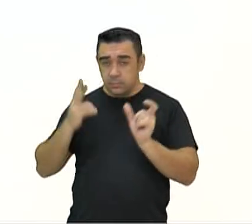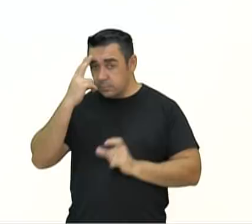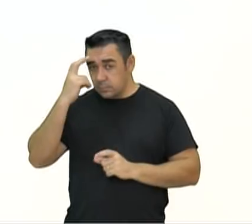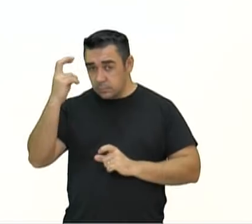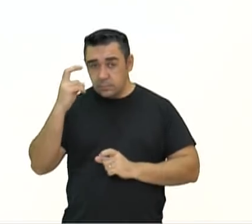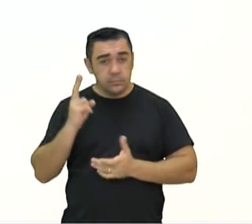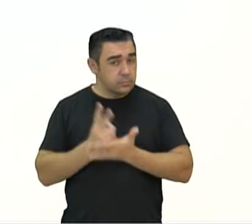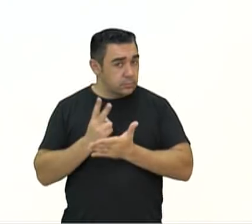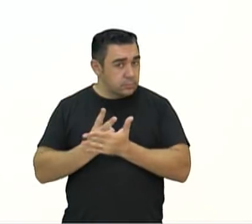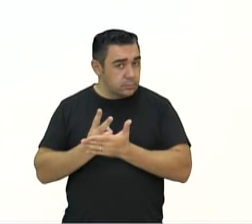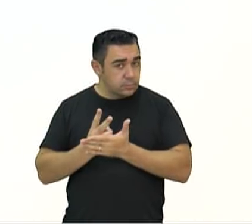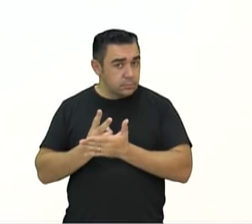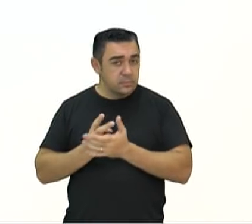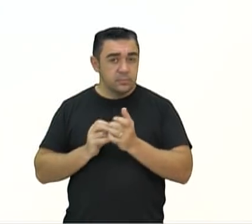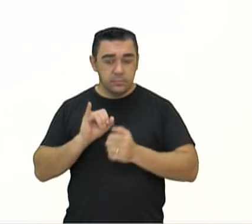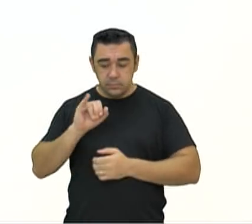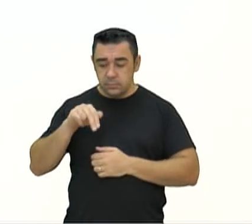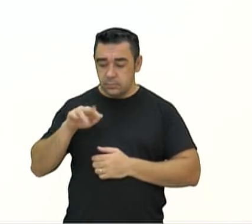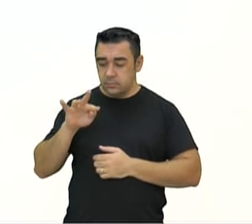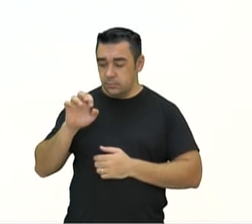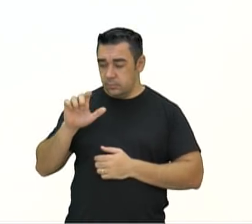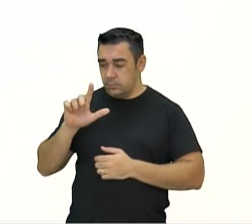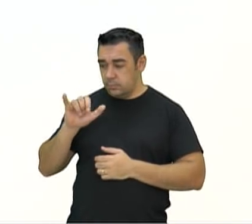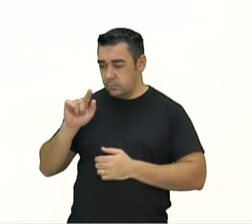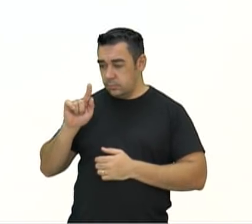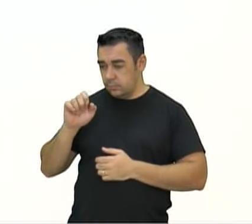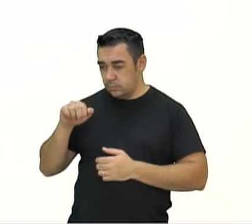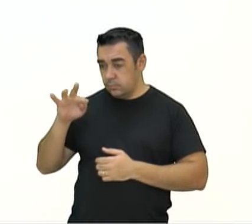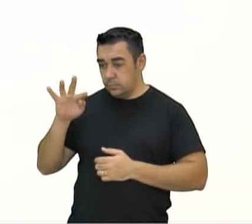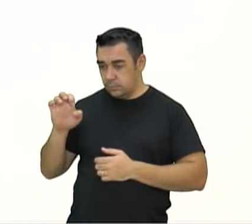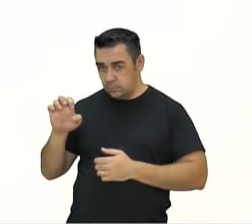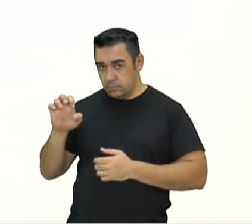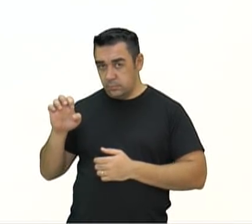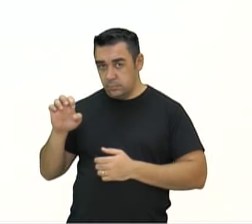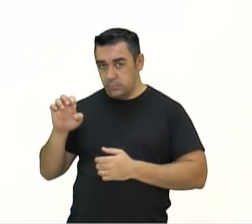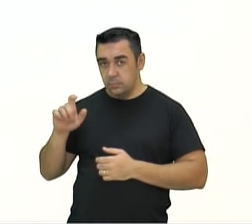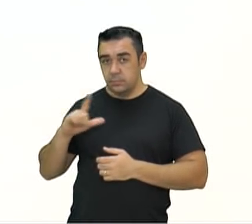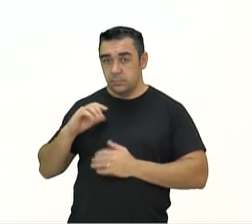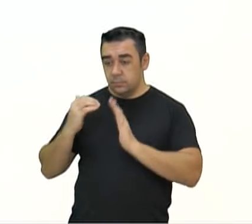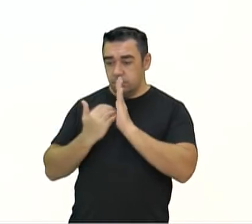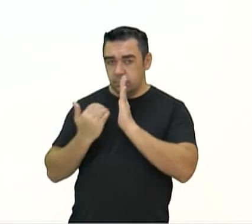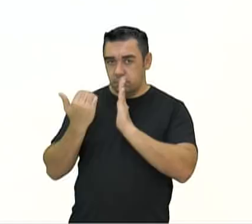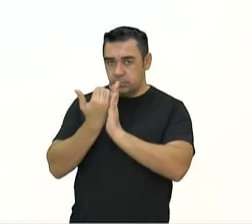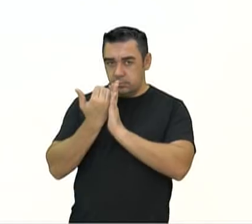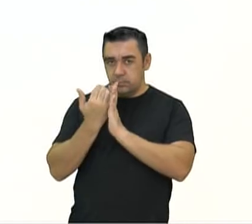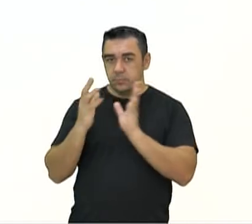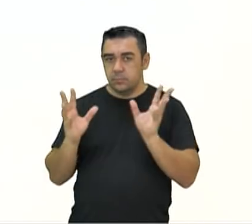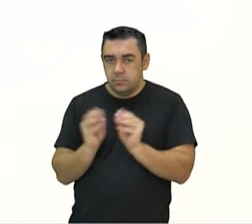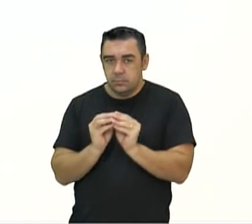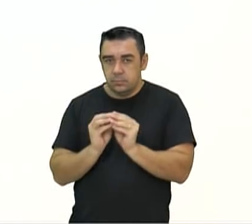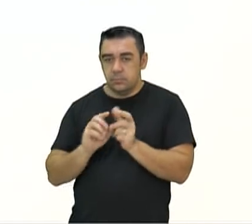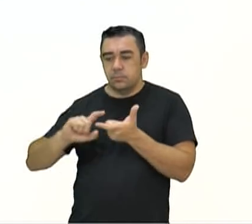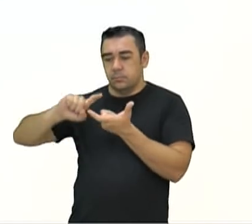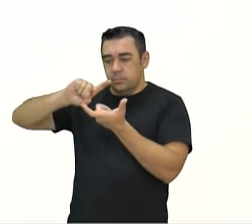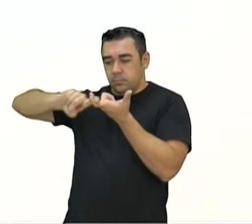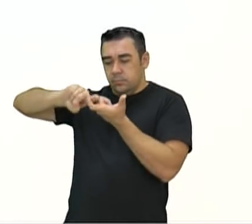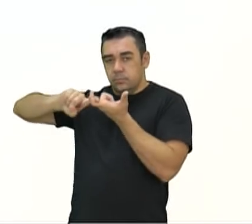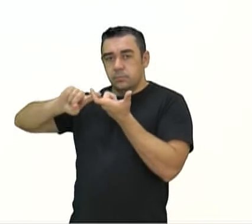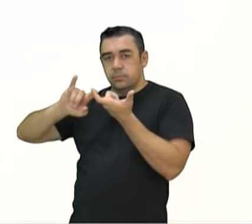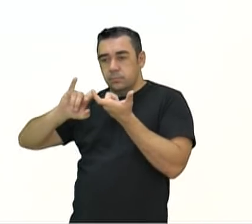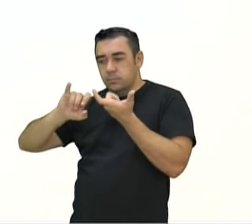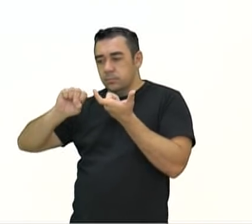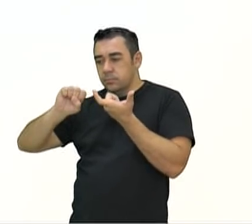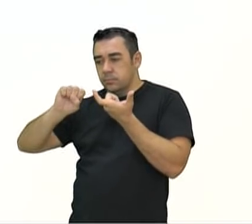se mantém igual, certo? Porém, na flexão para o superlativo absoluto sintético, a gente acrescenta o